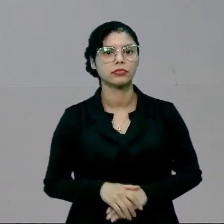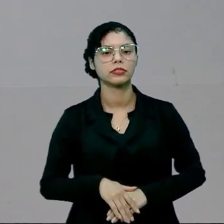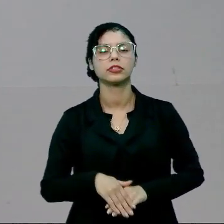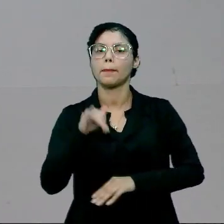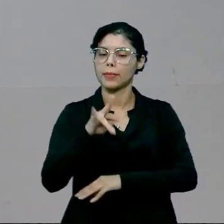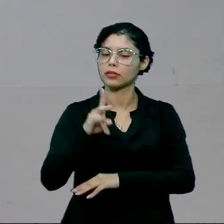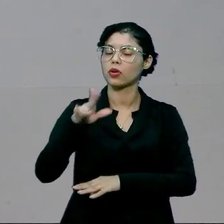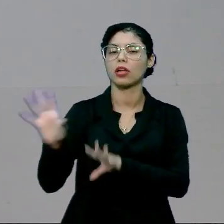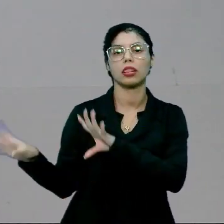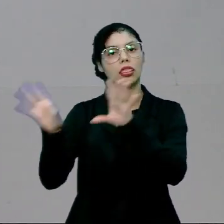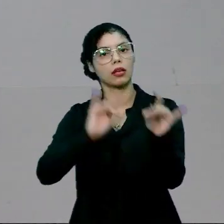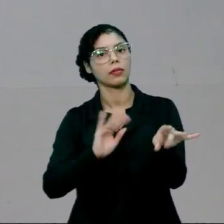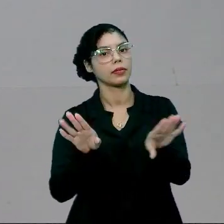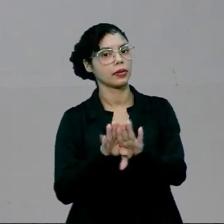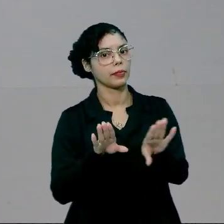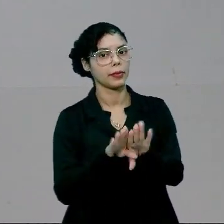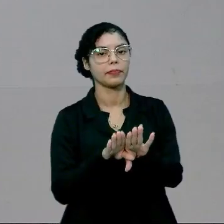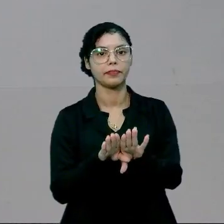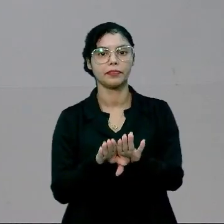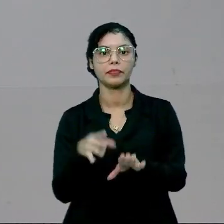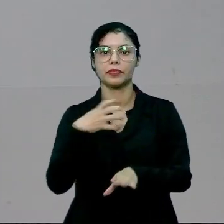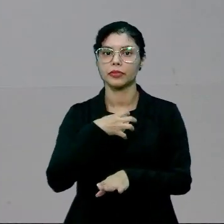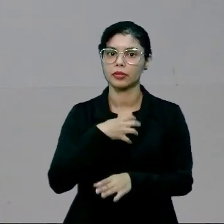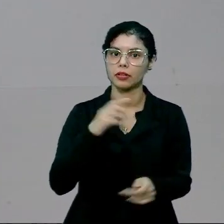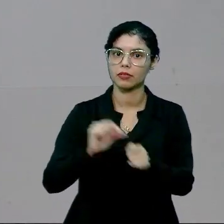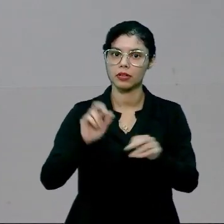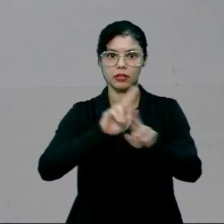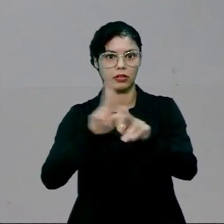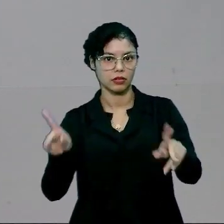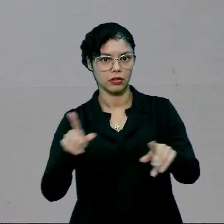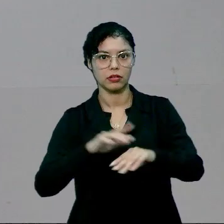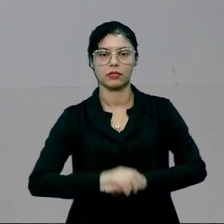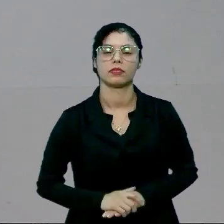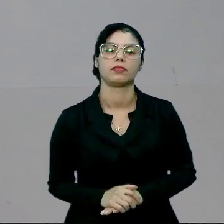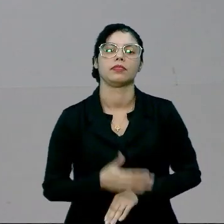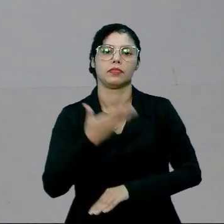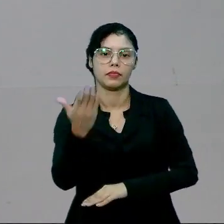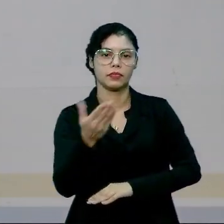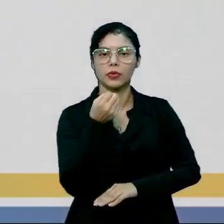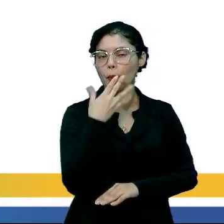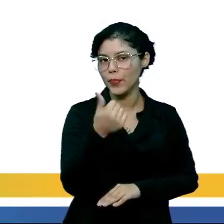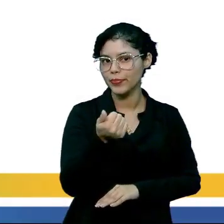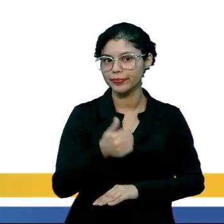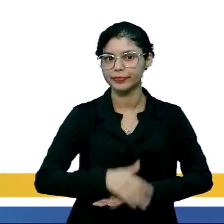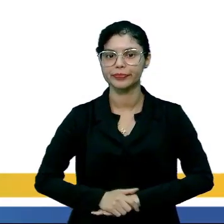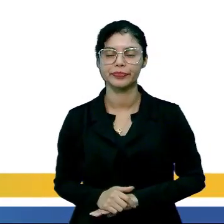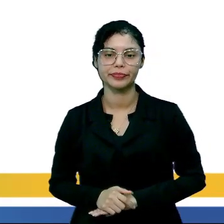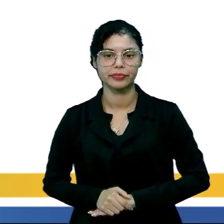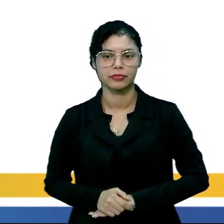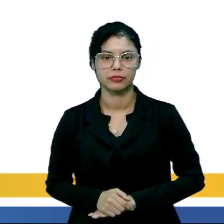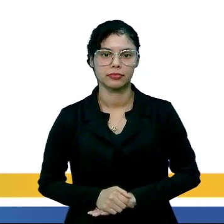madura, e aí eu vou trazer um momento para fazer essa diferenciação para vocês, tá bom?